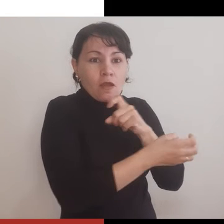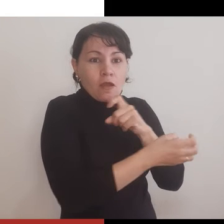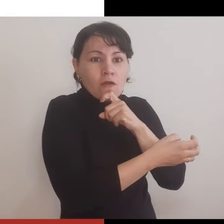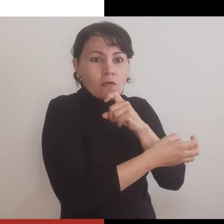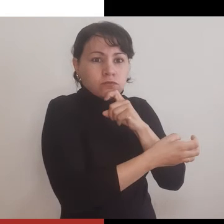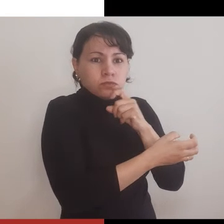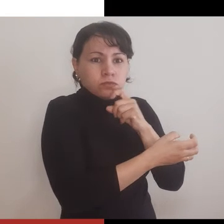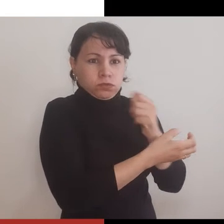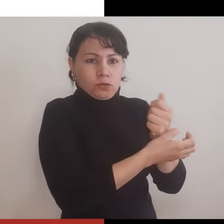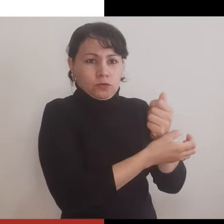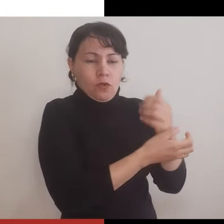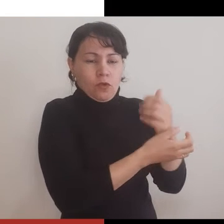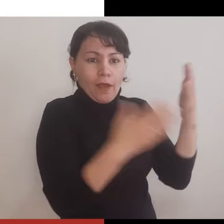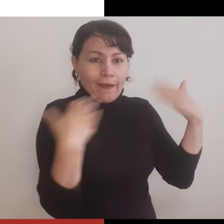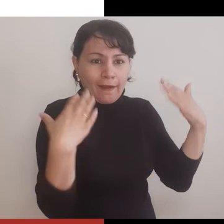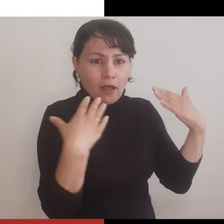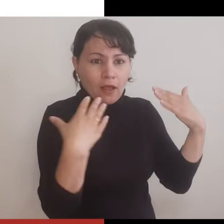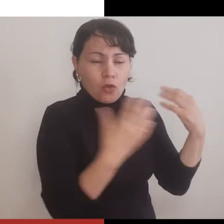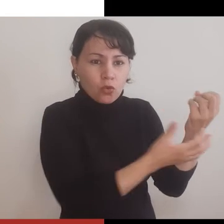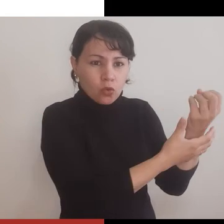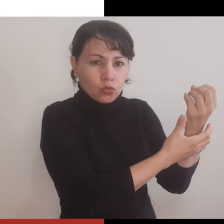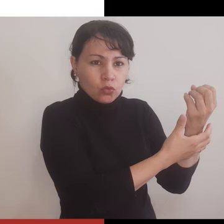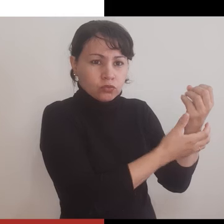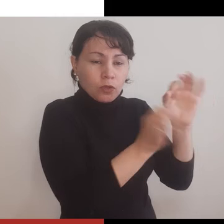temperatura